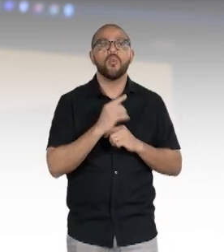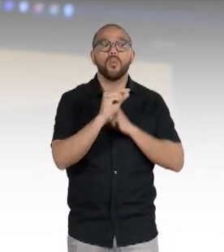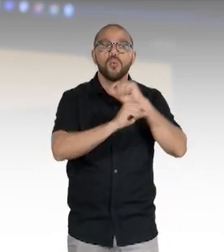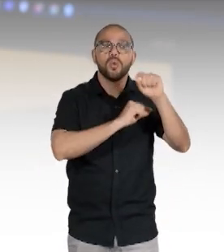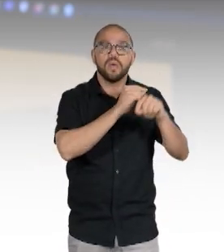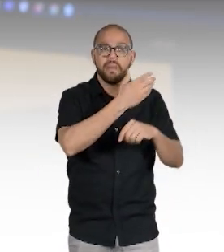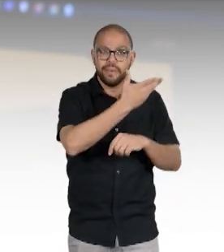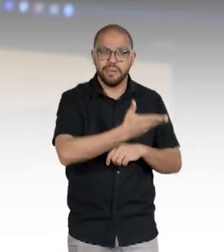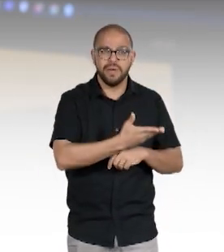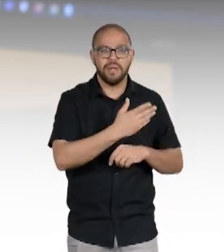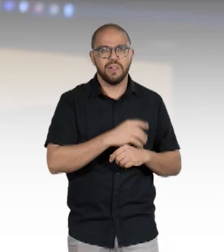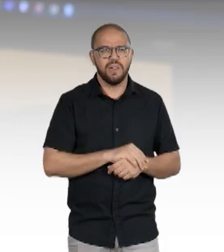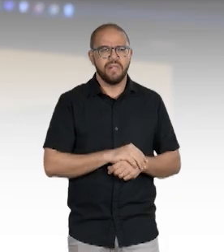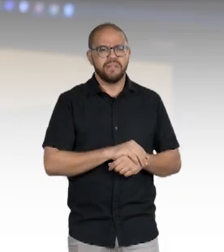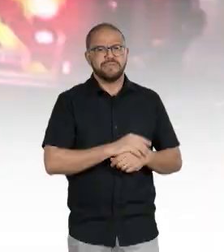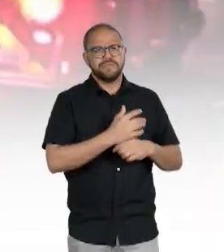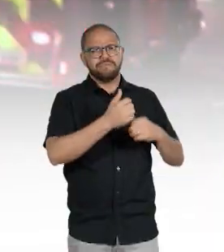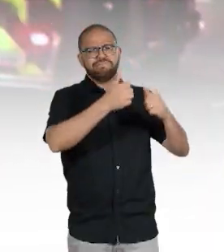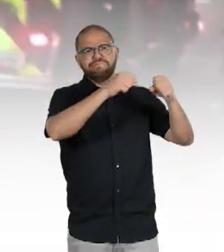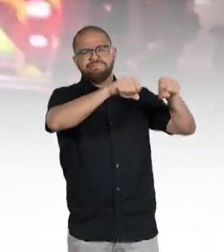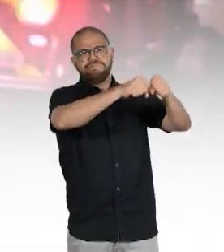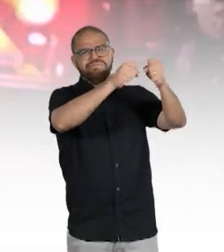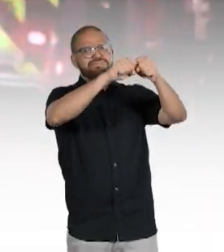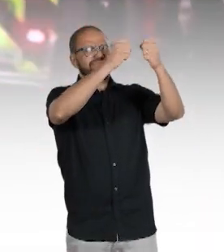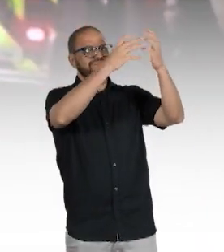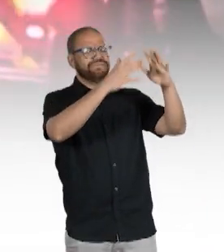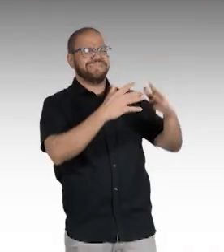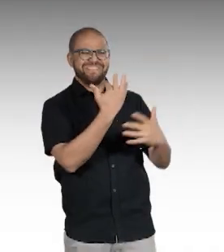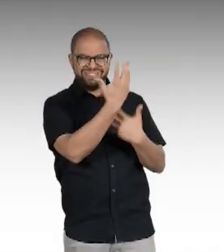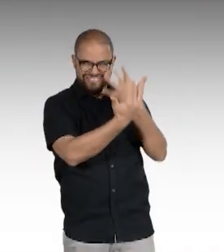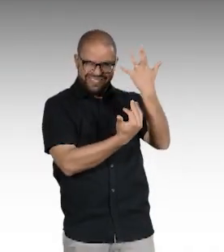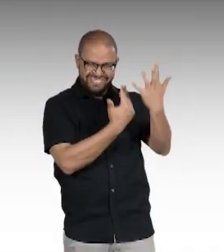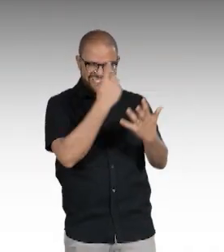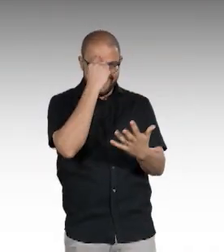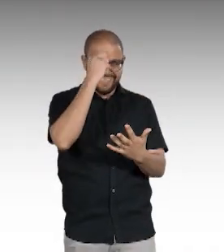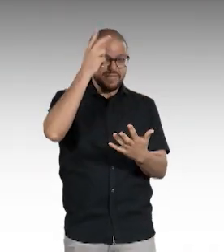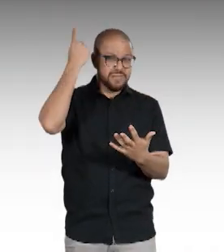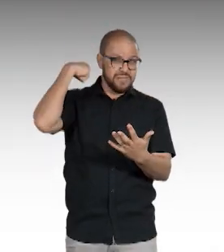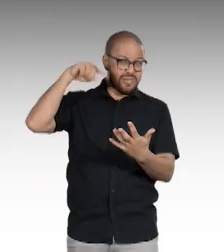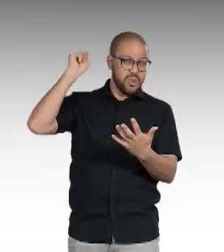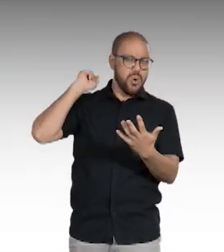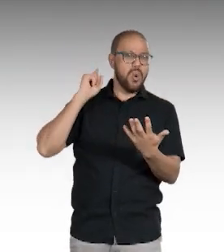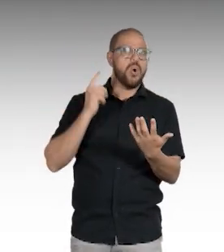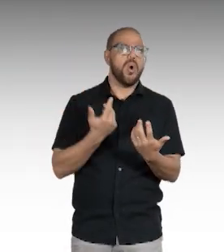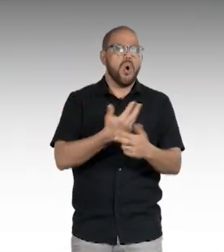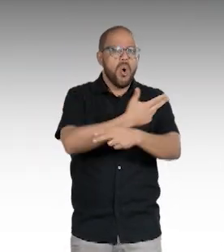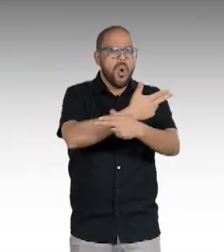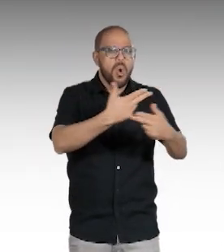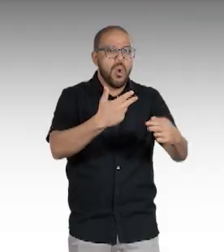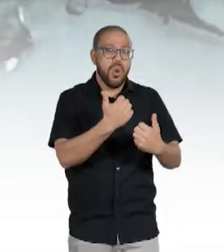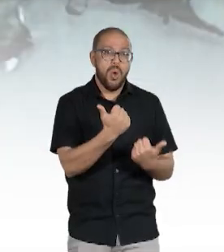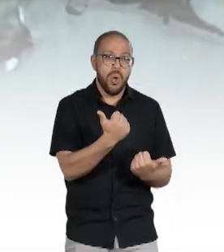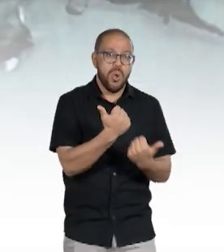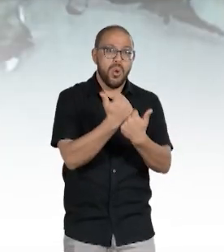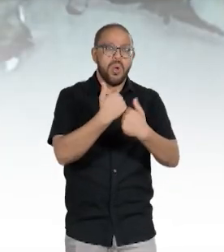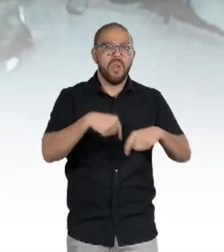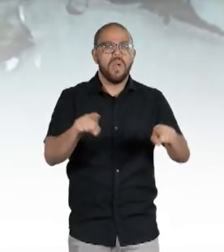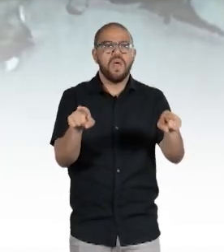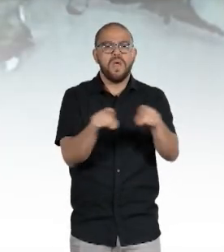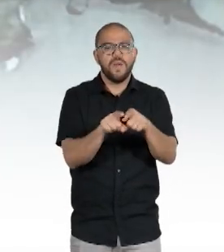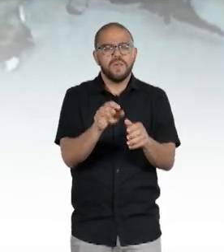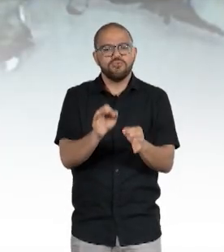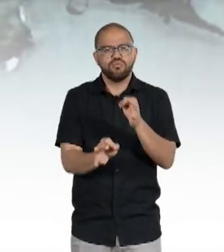que essa tragédia, tanto do ponto de vista físico, como foi o incêndio de um galpão acessório da Cinemateca, quanto do ponto de